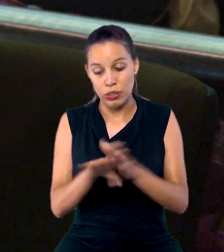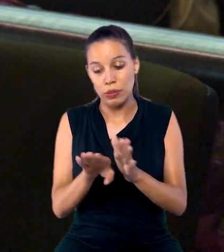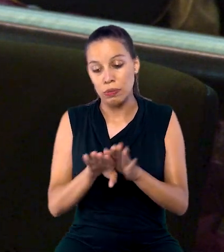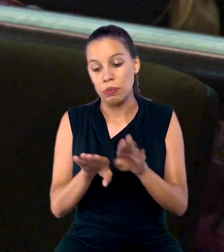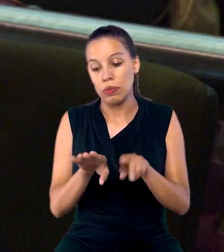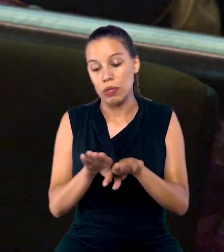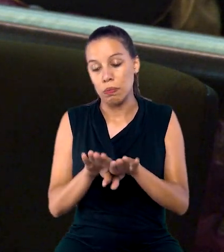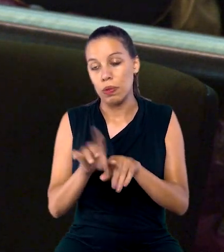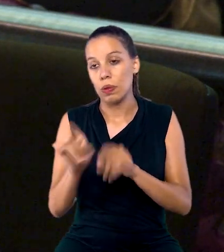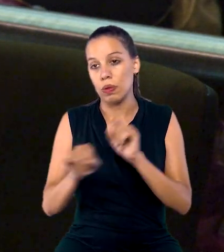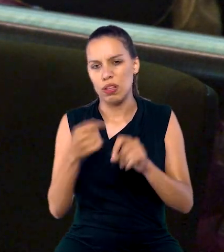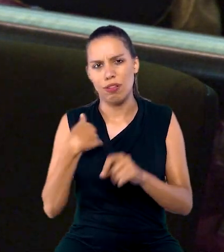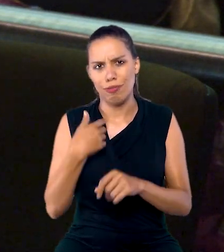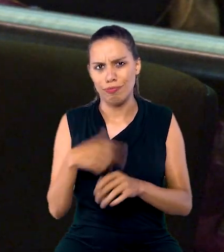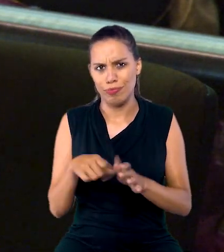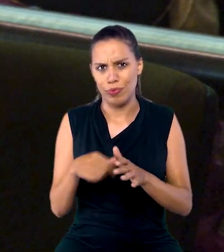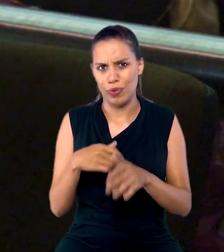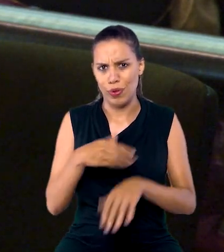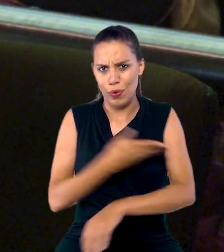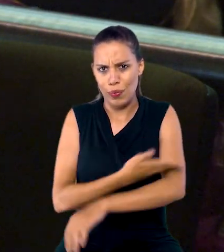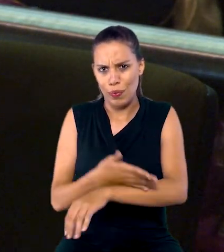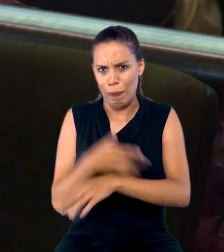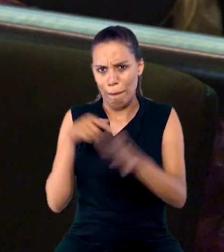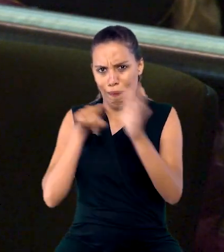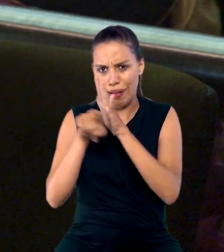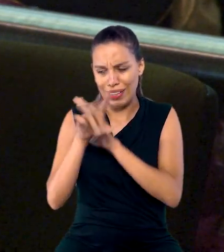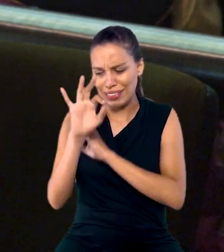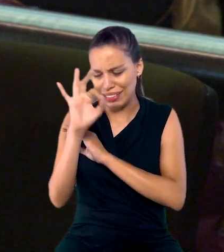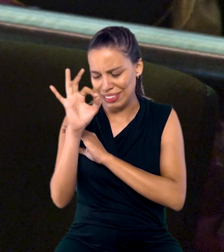que eu não costumo fazer perguntas e